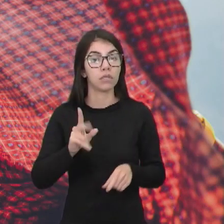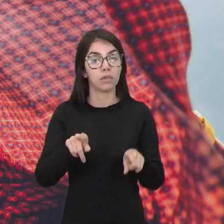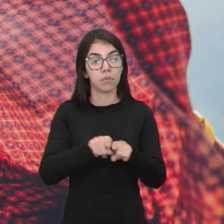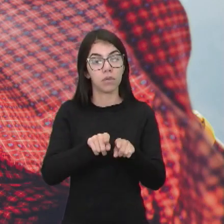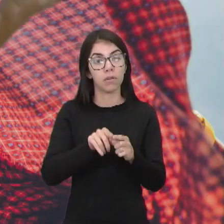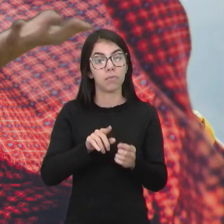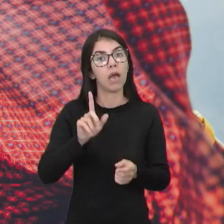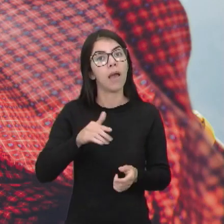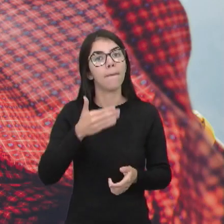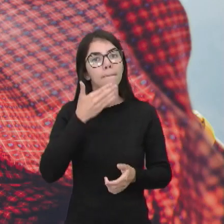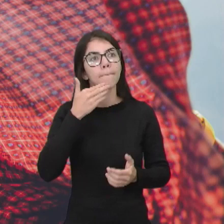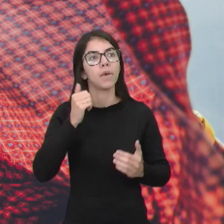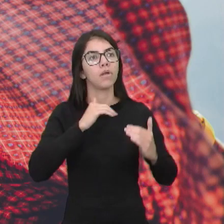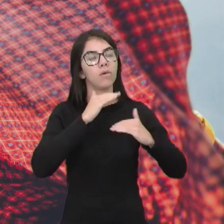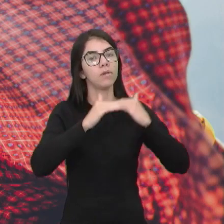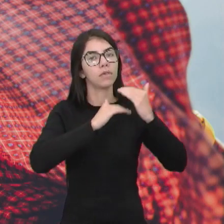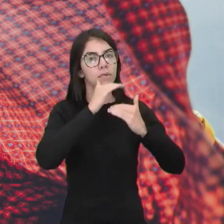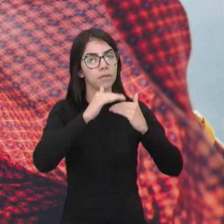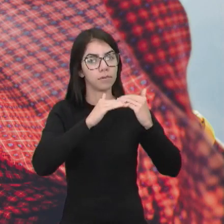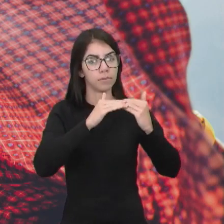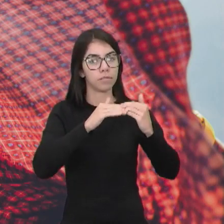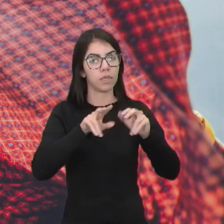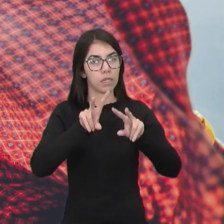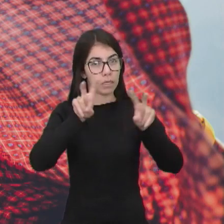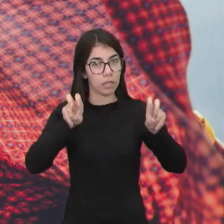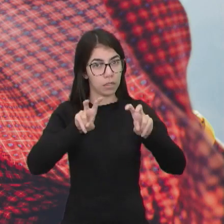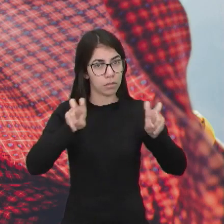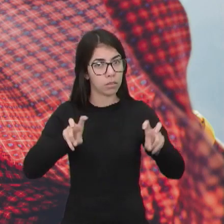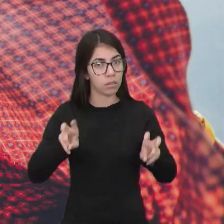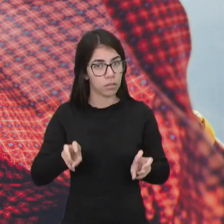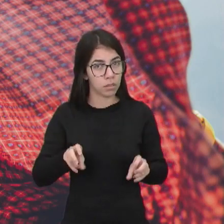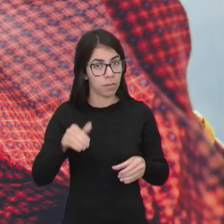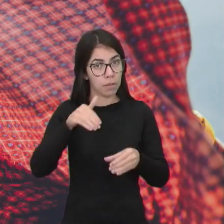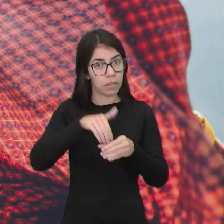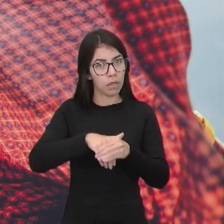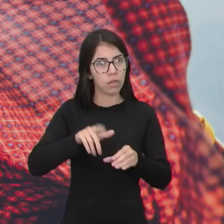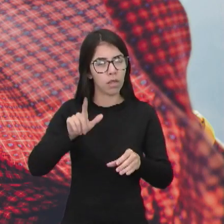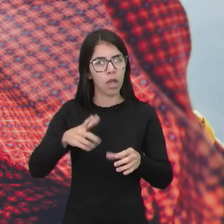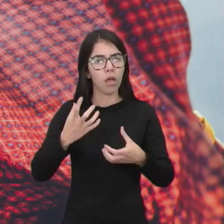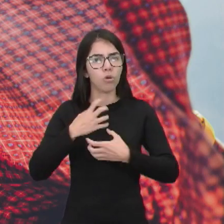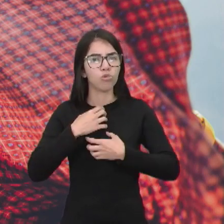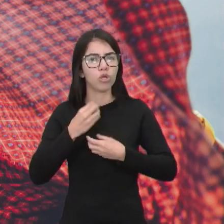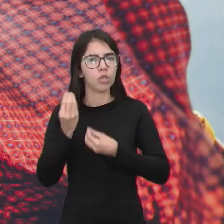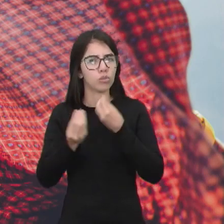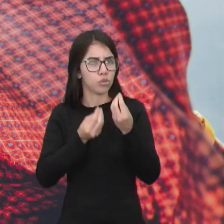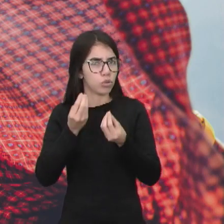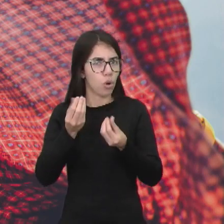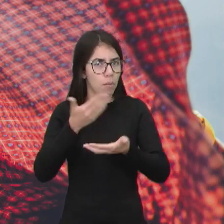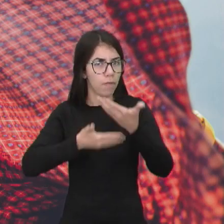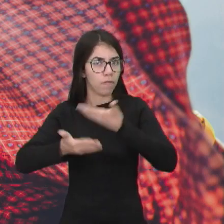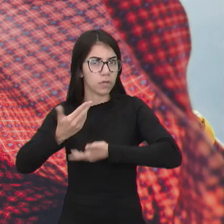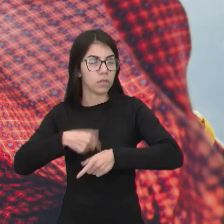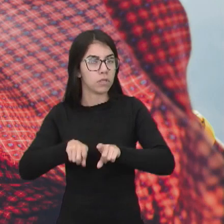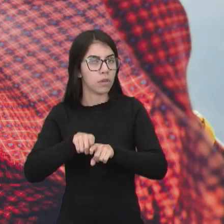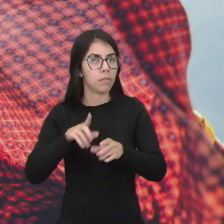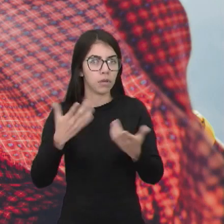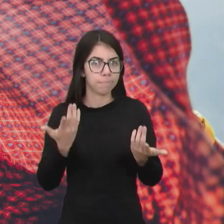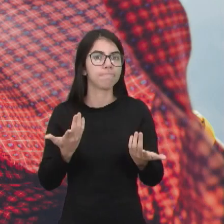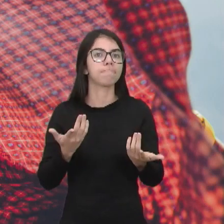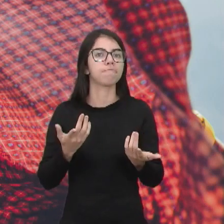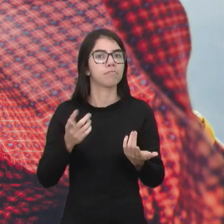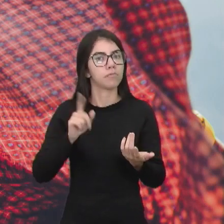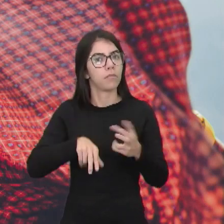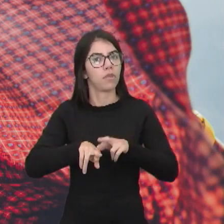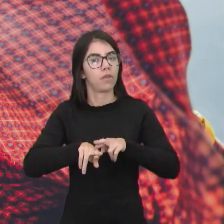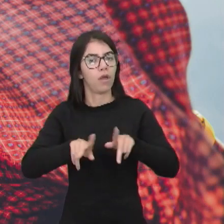a melhoria, né, nessas questões, a melhoria na forma de se lidar, né? Afinal de contas,